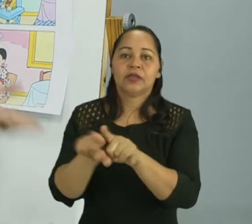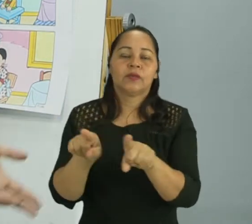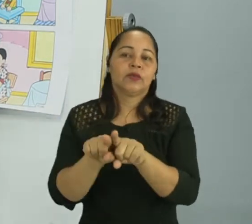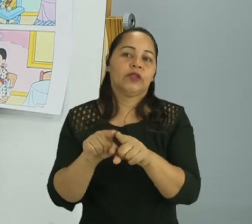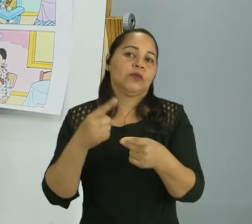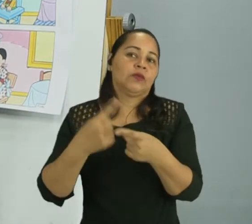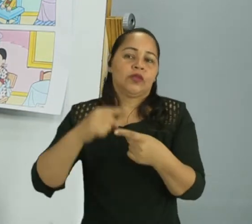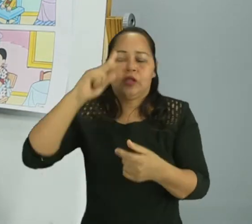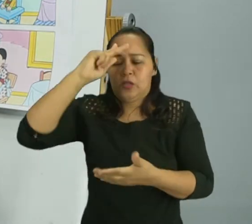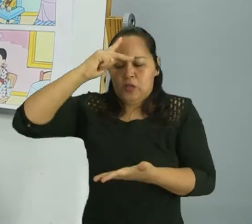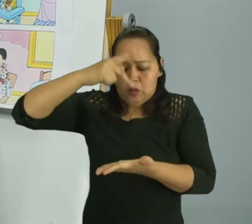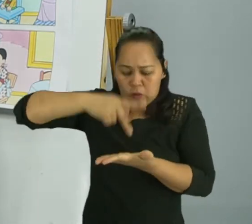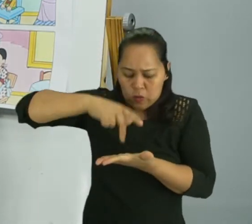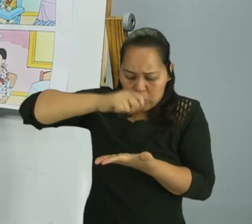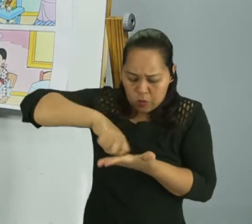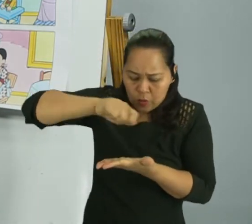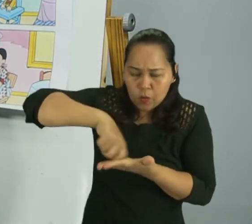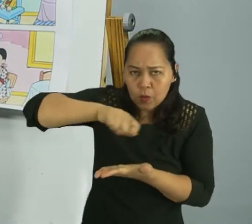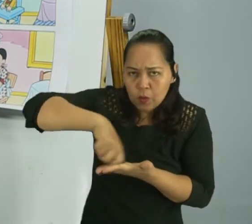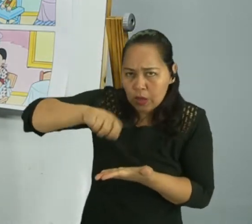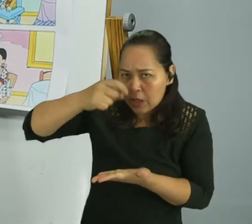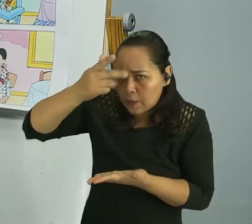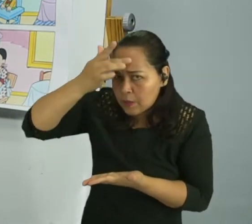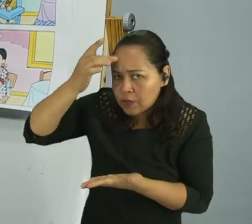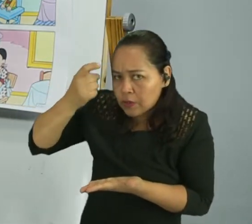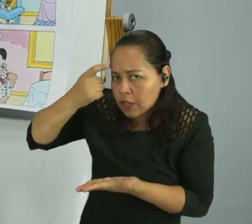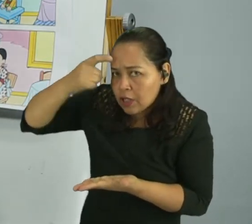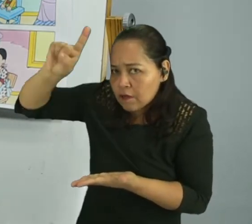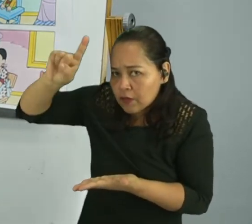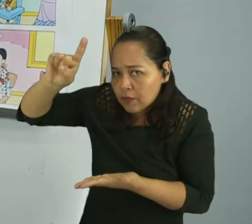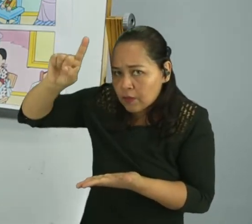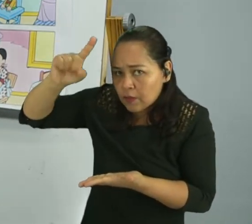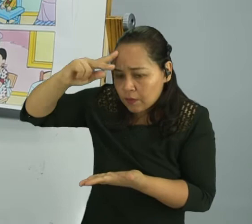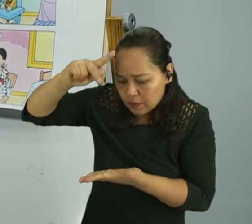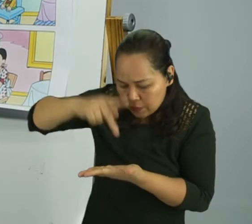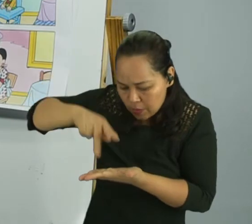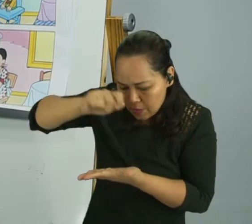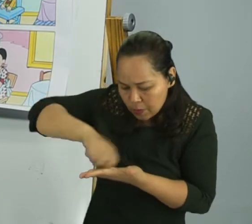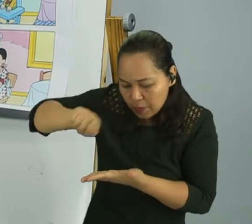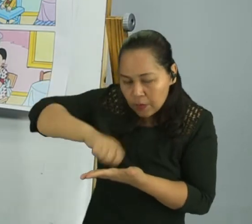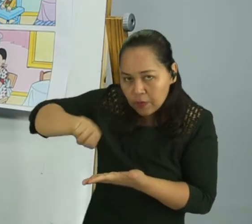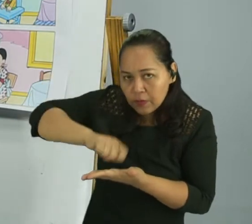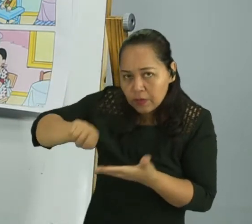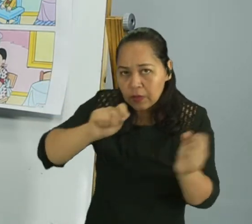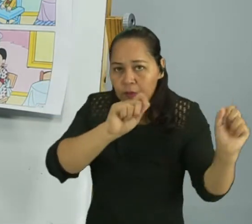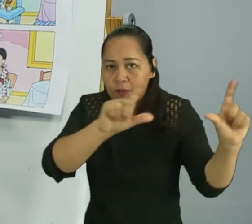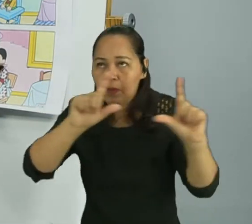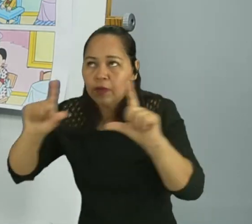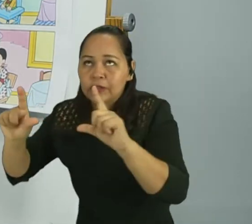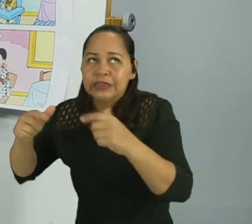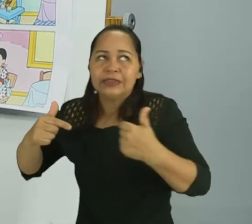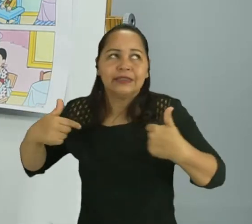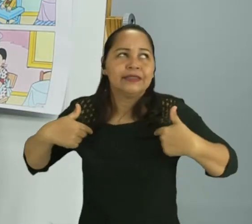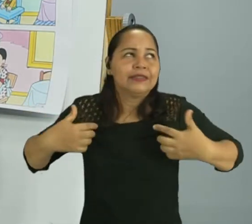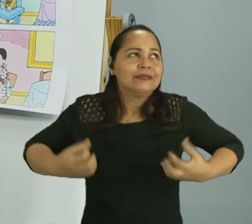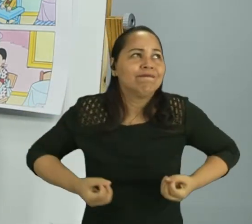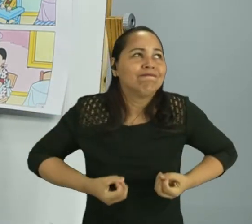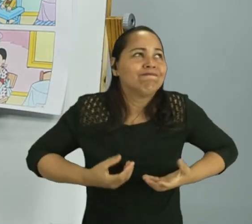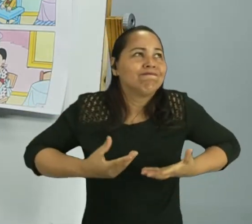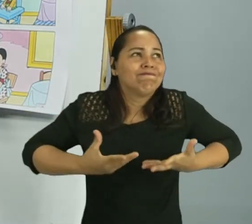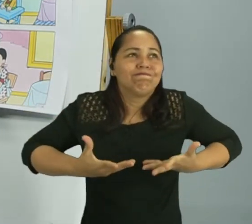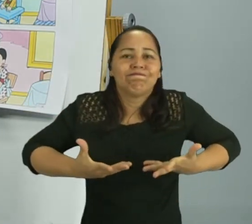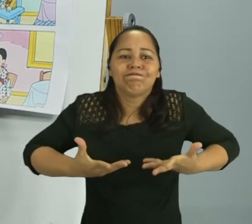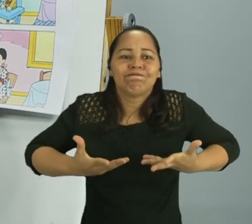imaginou como que o autor, como que o escritor, né, como que a pessoa que fez aquela historinha ia expressar isso?